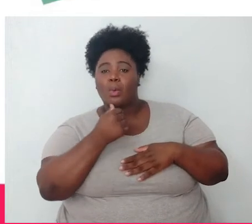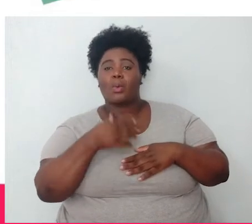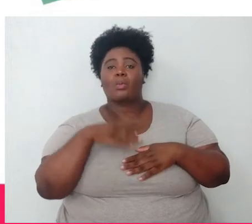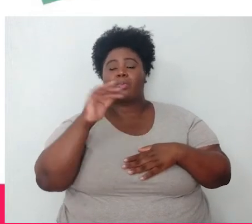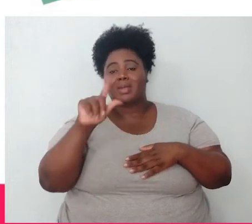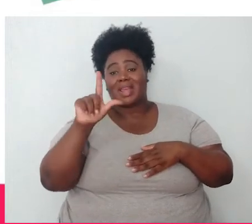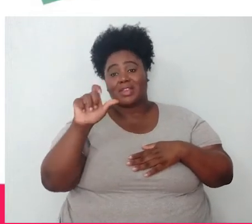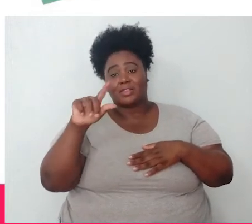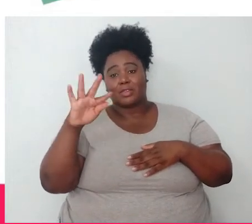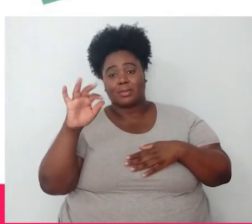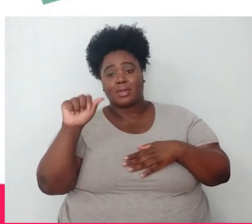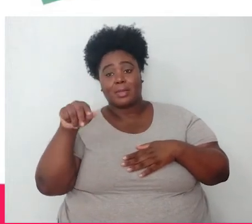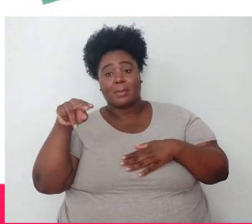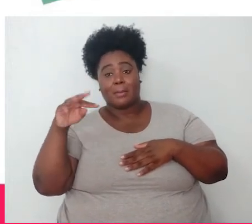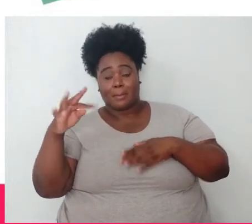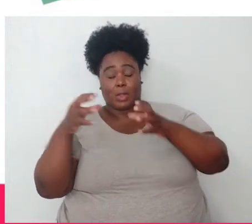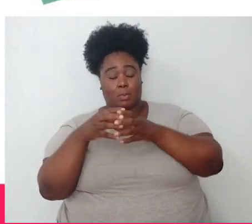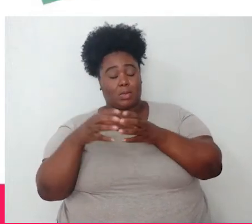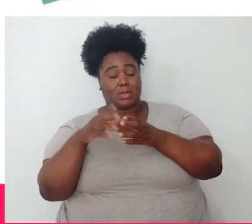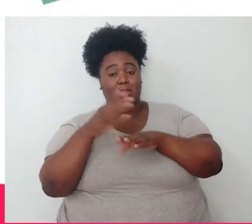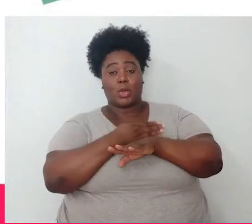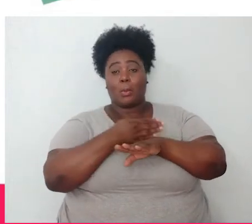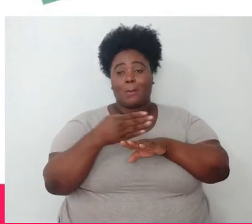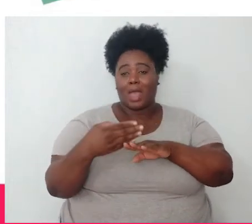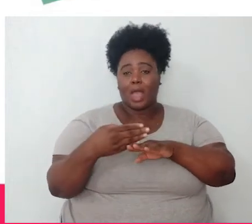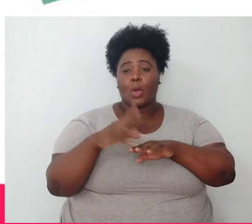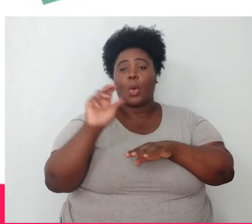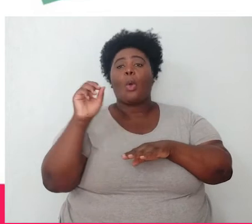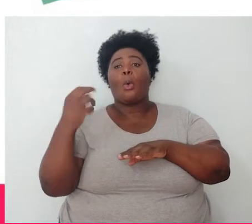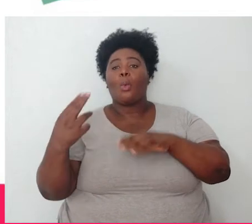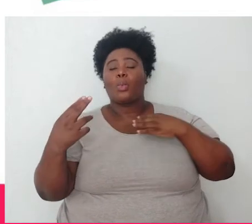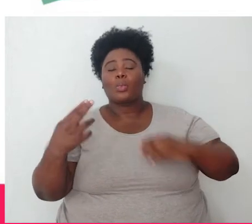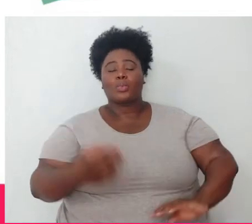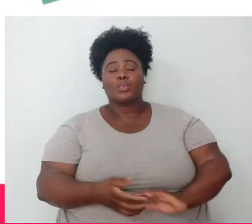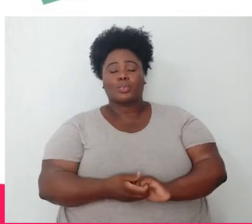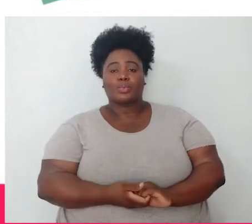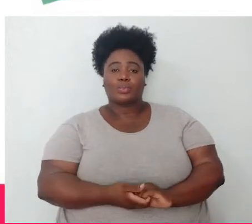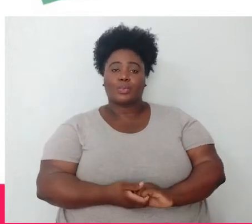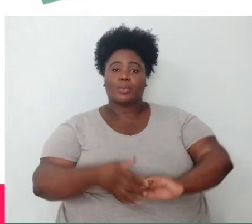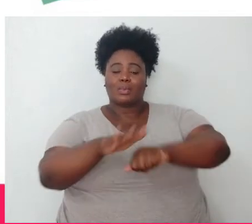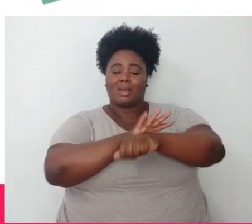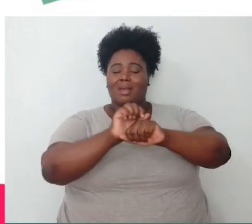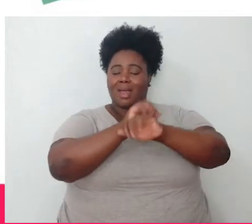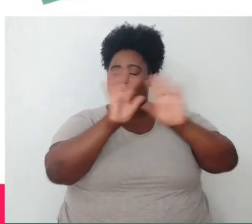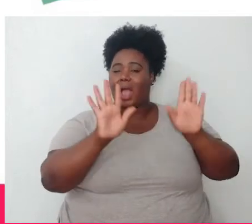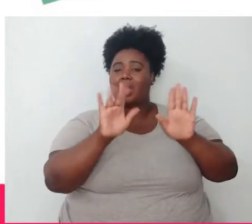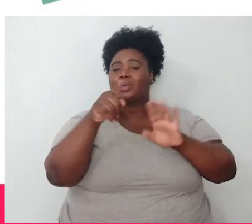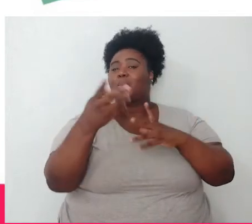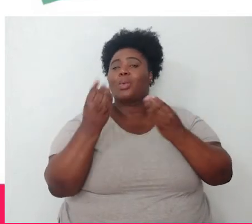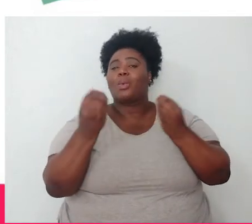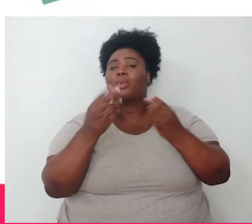enfim, um LGBTQI+, branco ou né, de tonalidade clara? Como